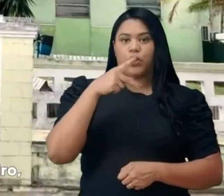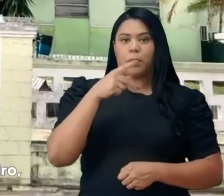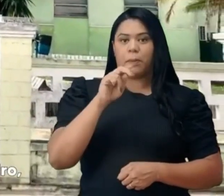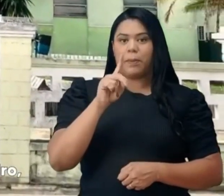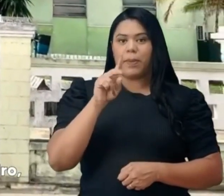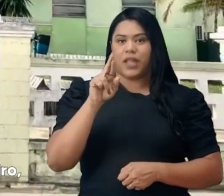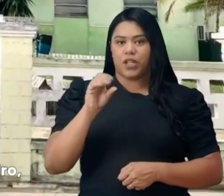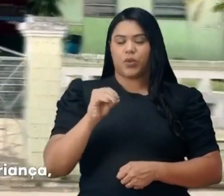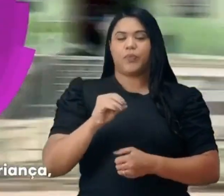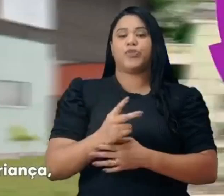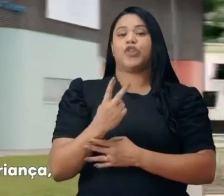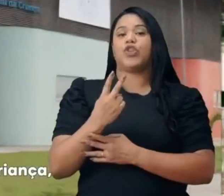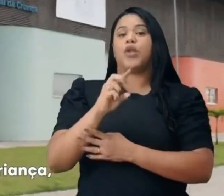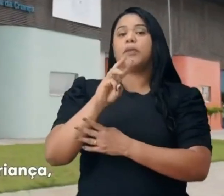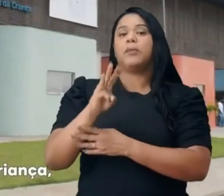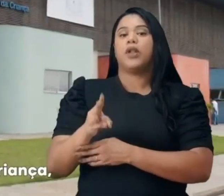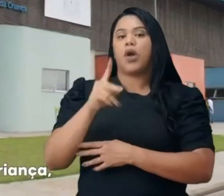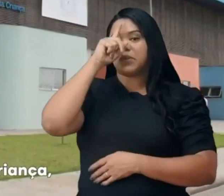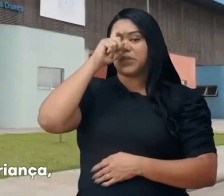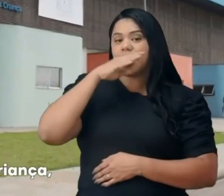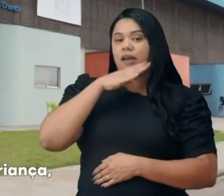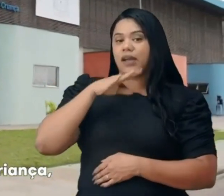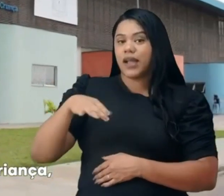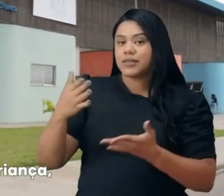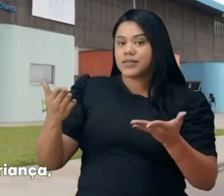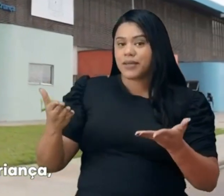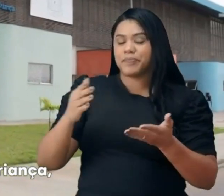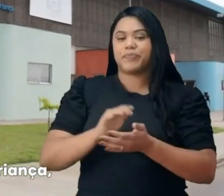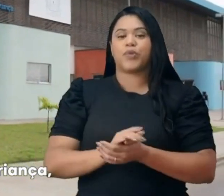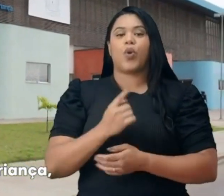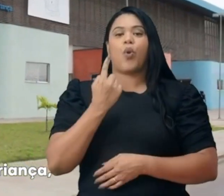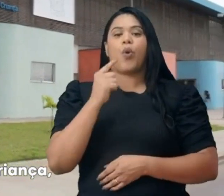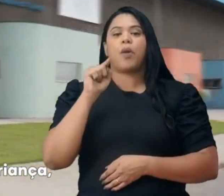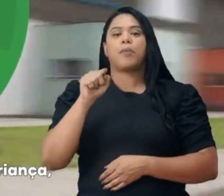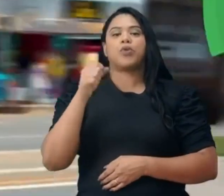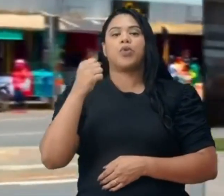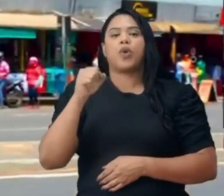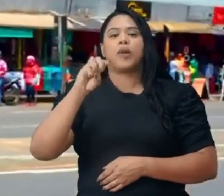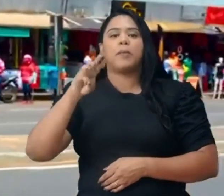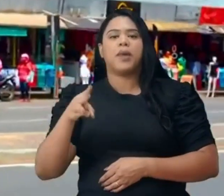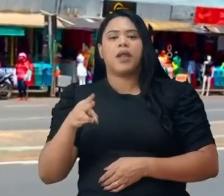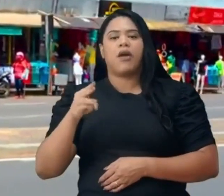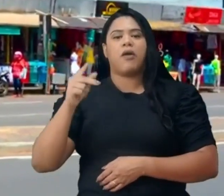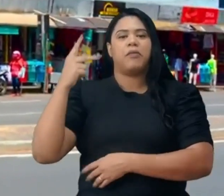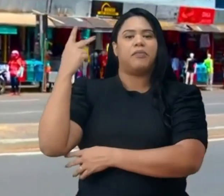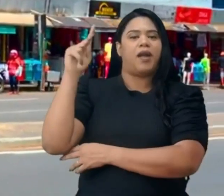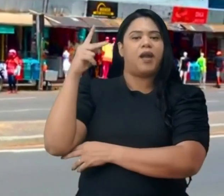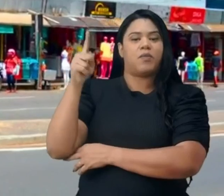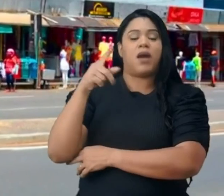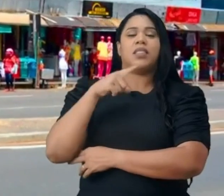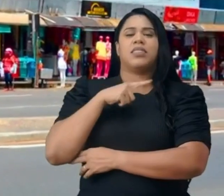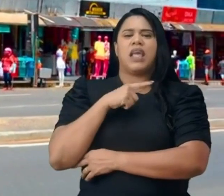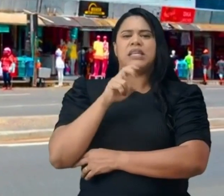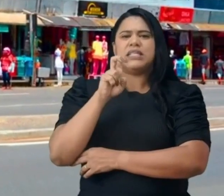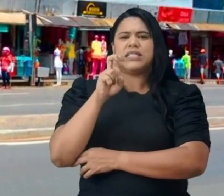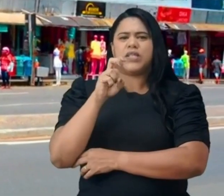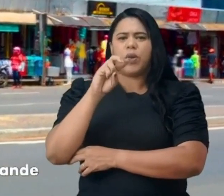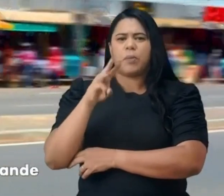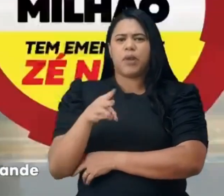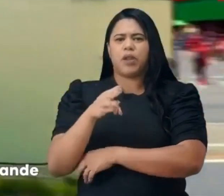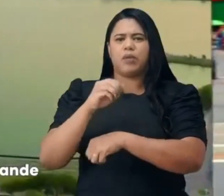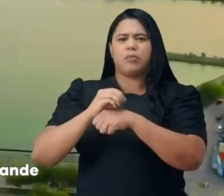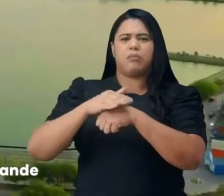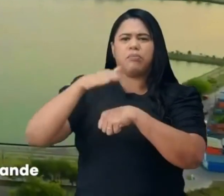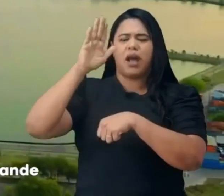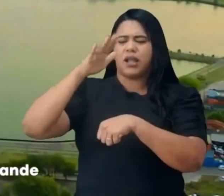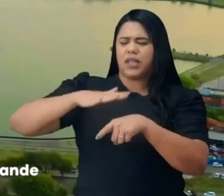Pedro, mais de 2 milhões para o Hospital da Criança, 1,8 milhão para o Feiraguai, mais